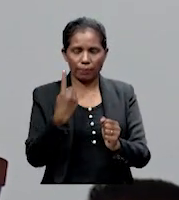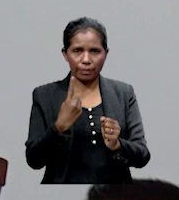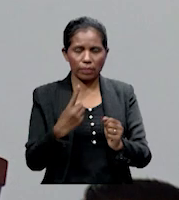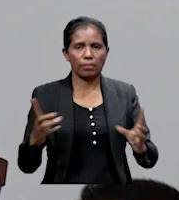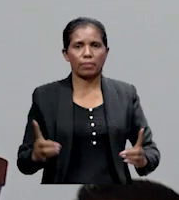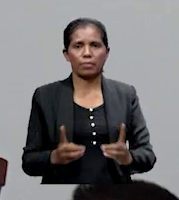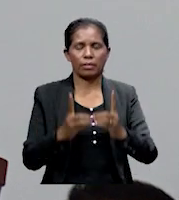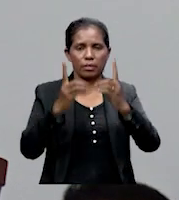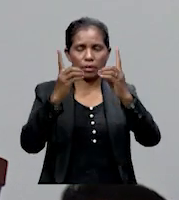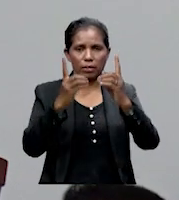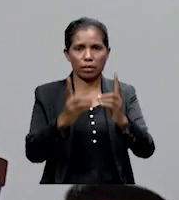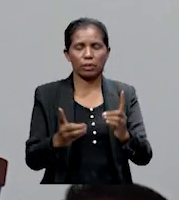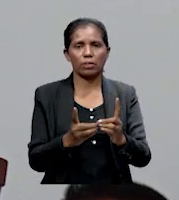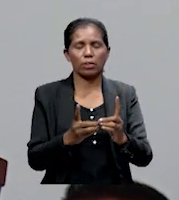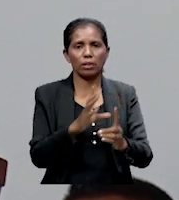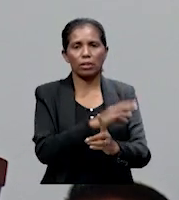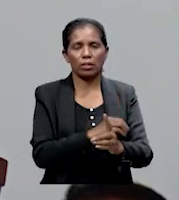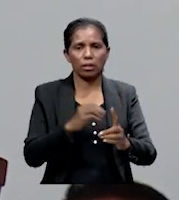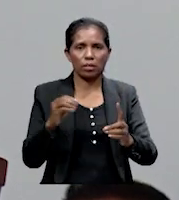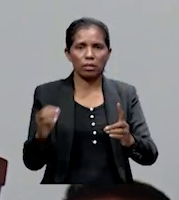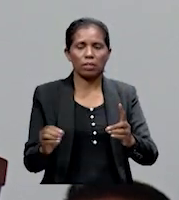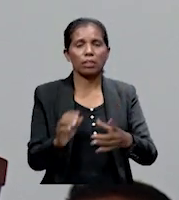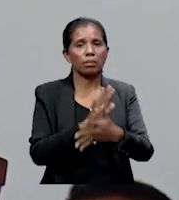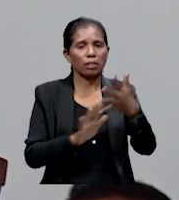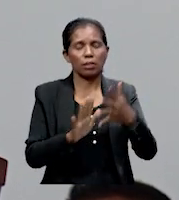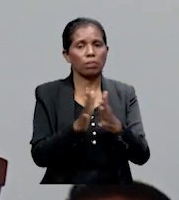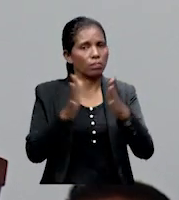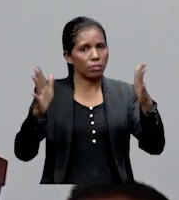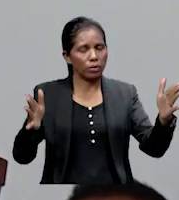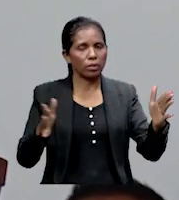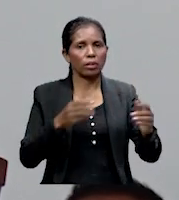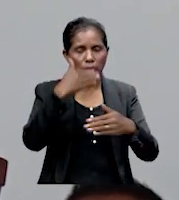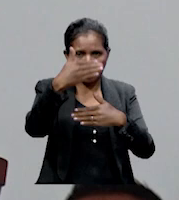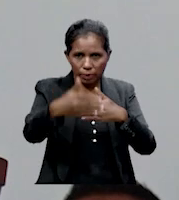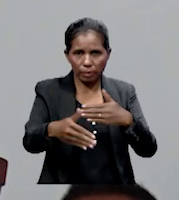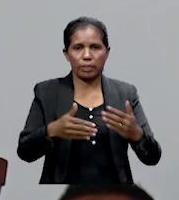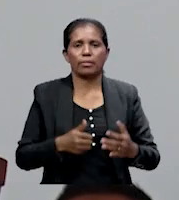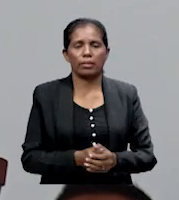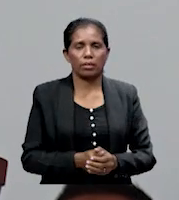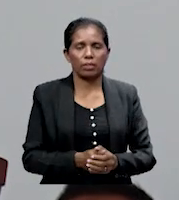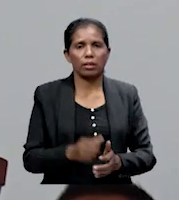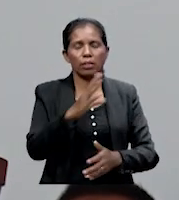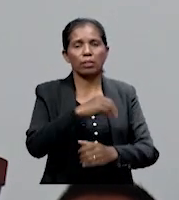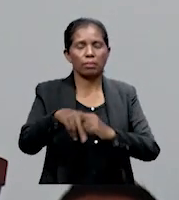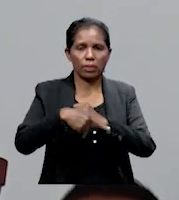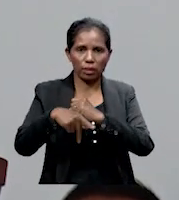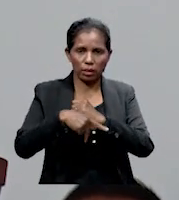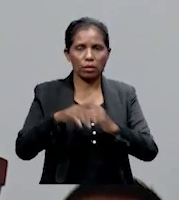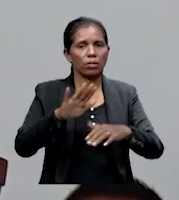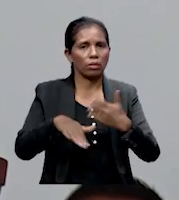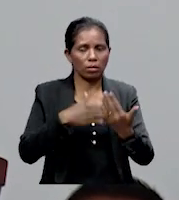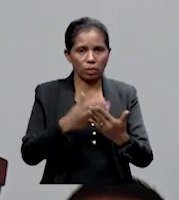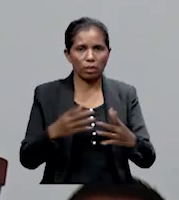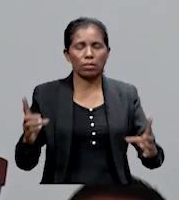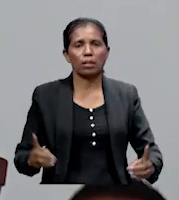asoro, eventos pode ser selo que não bem aceito irmãe. Não mais, Fretelin unidos. Para tu